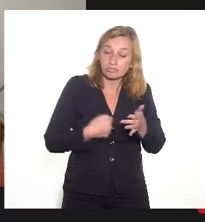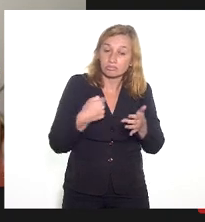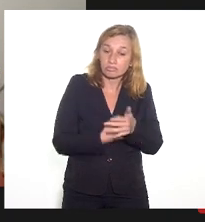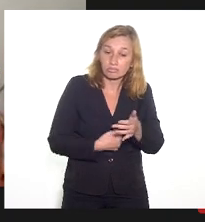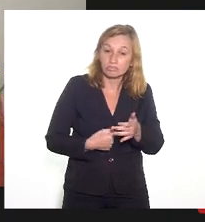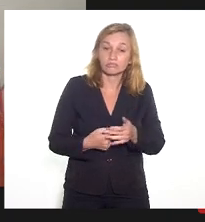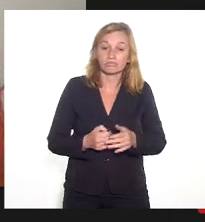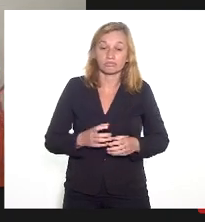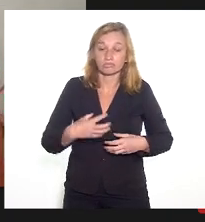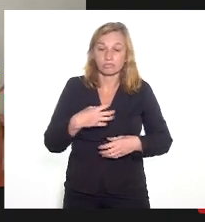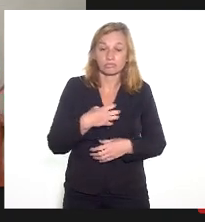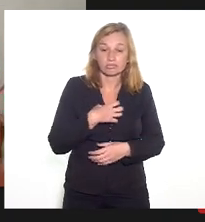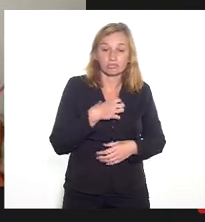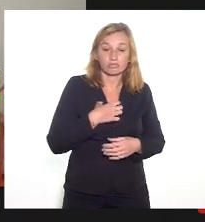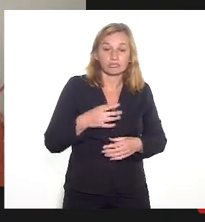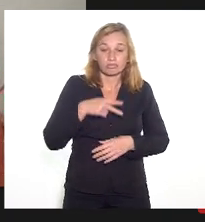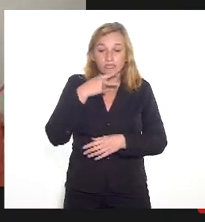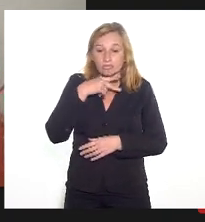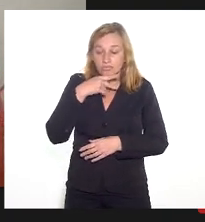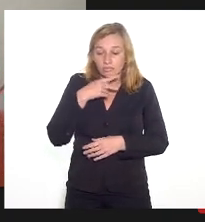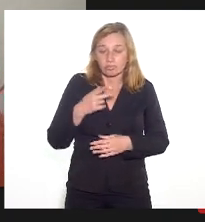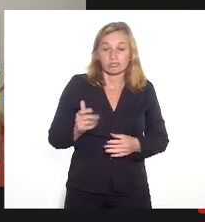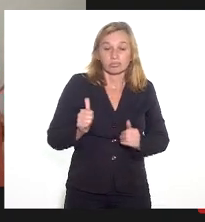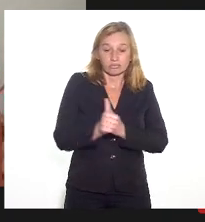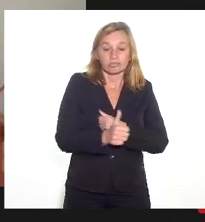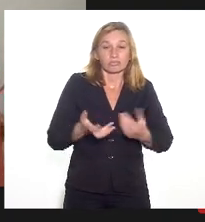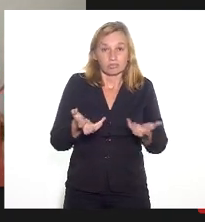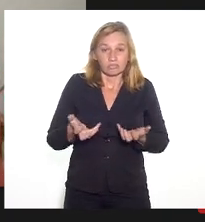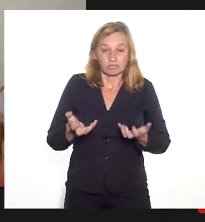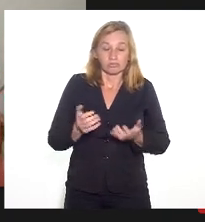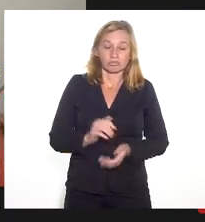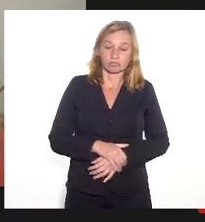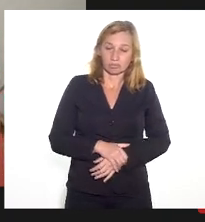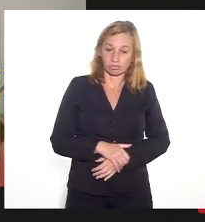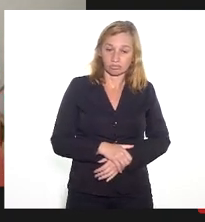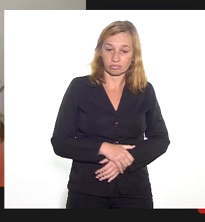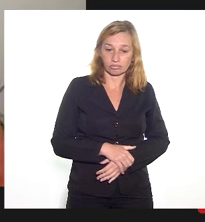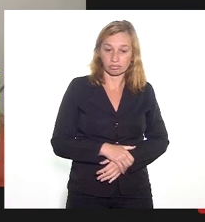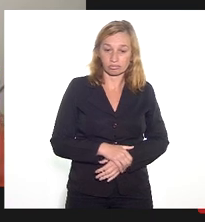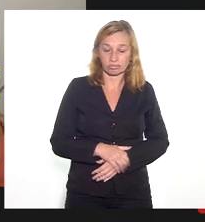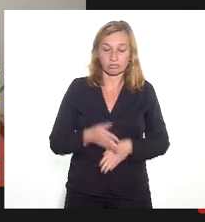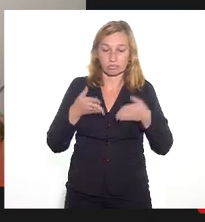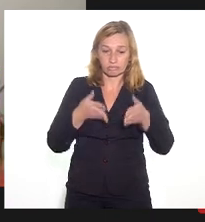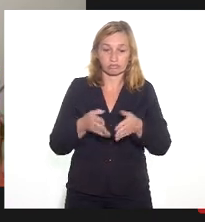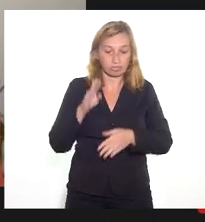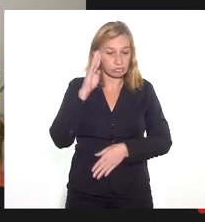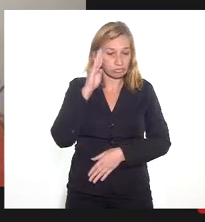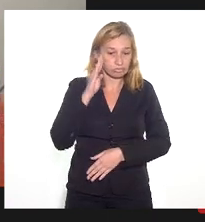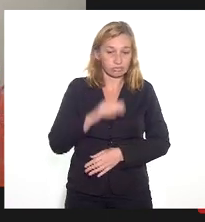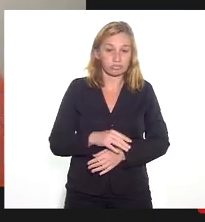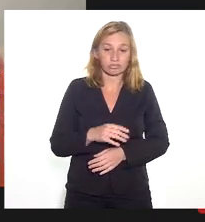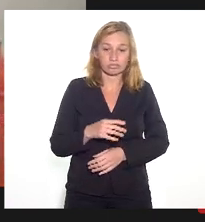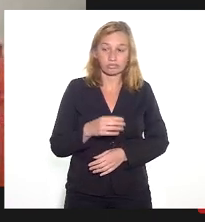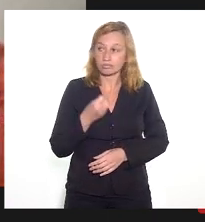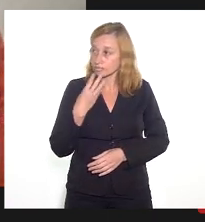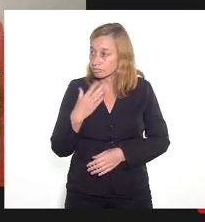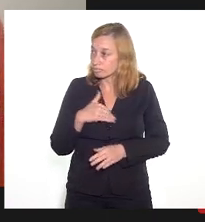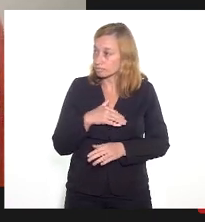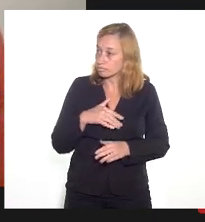sentido, essa frente parlamentar também quer trazer um elemento central, e que bom que o Guilhom apresentou aqui todas